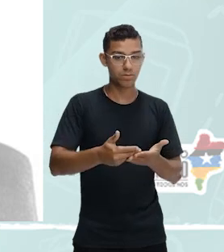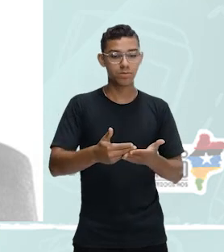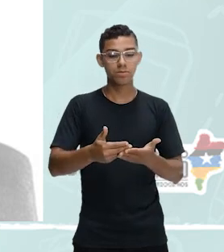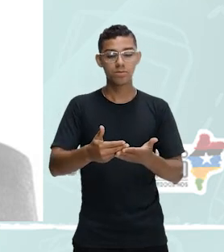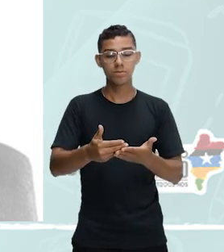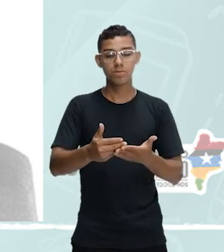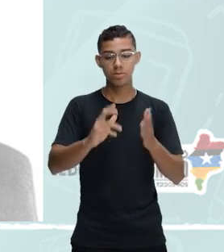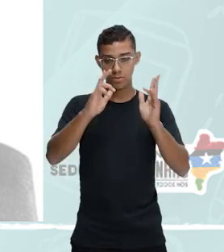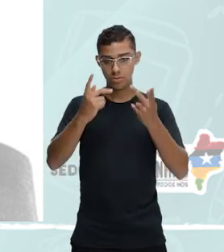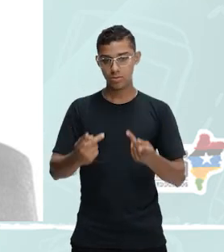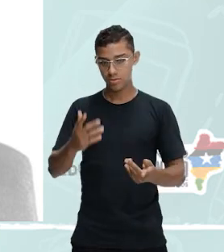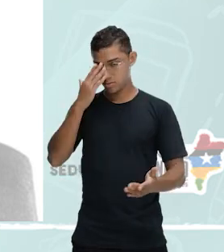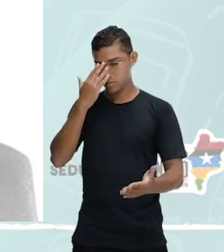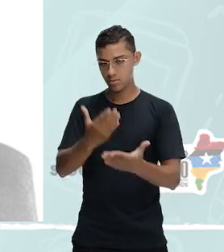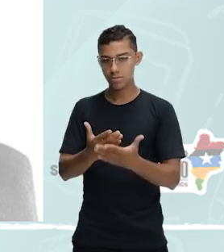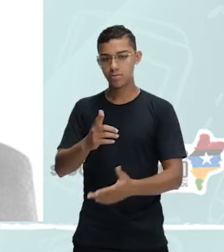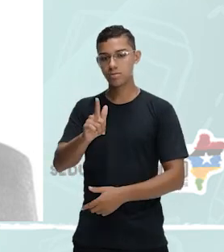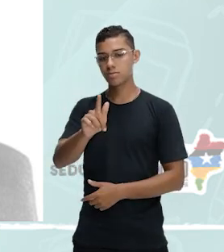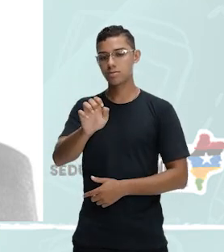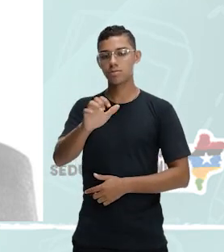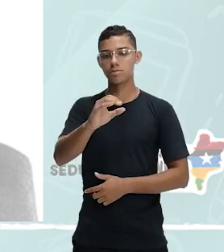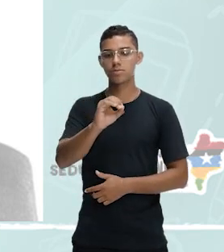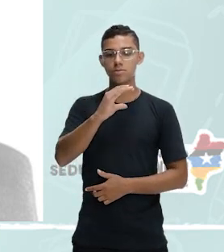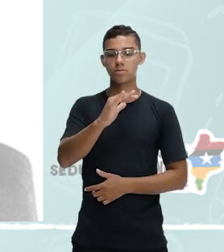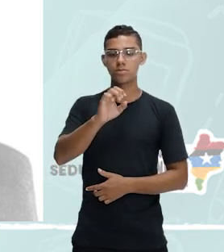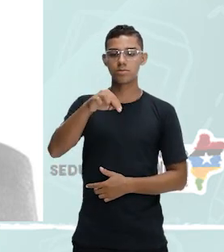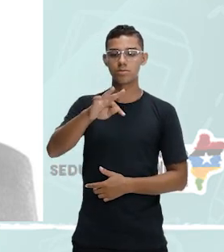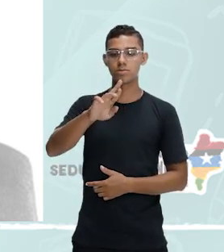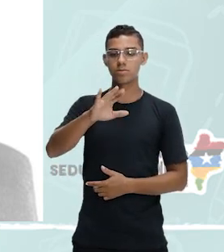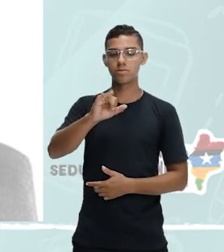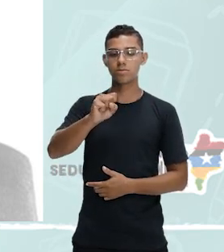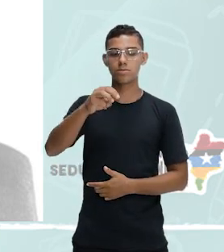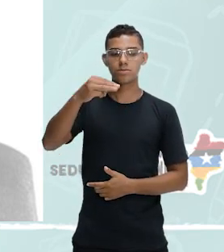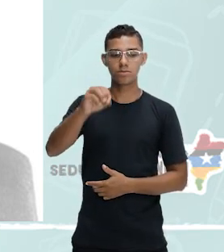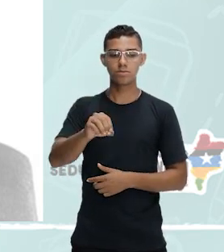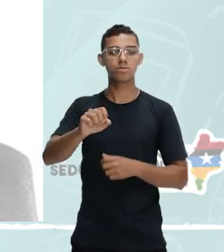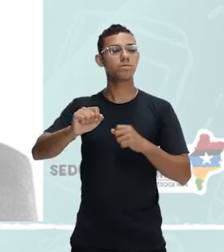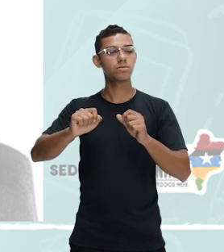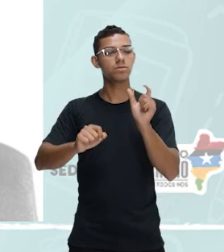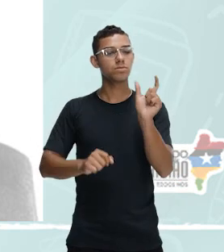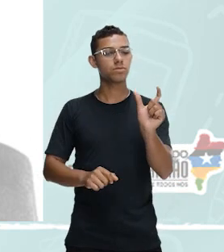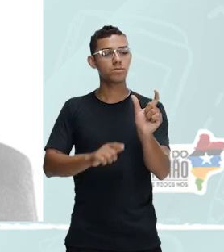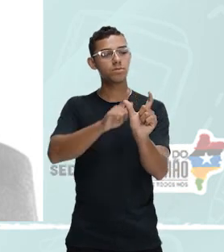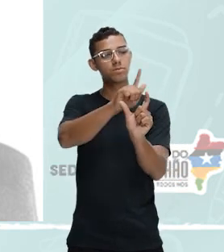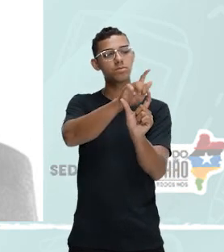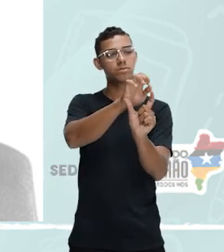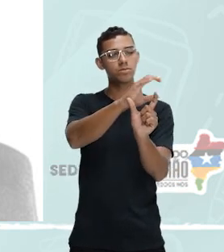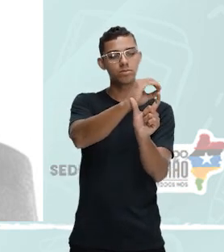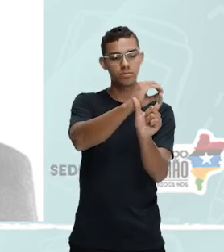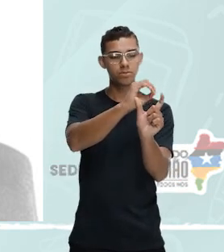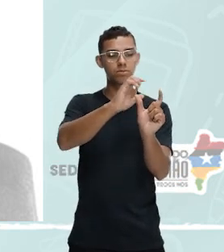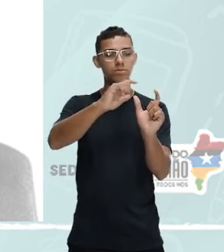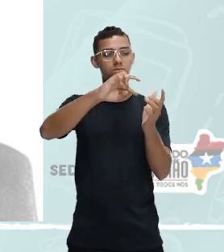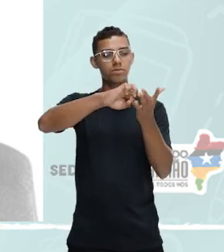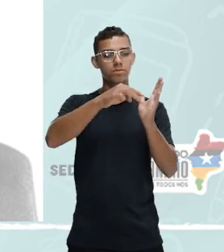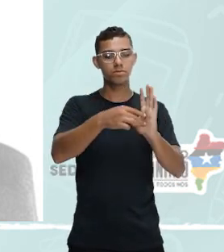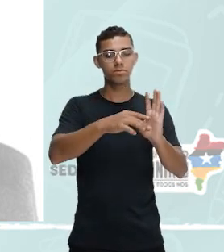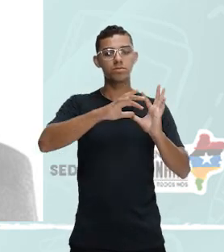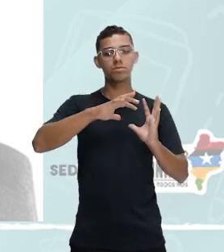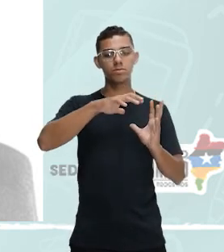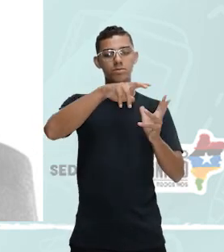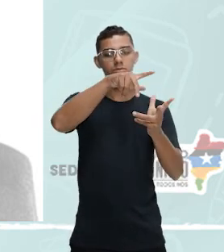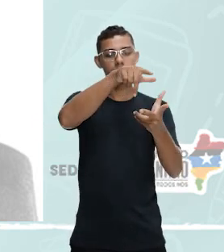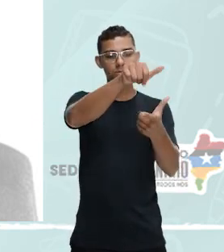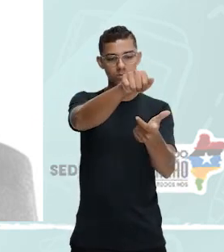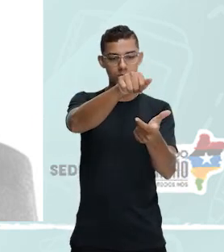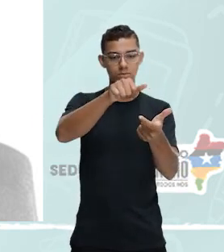a humanidade acreditou no geocentrismo, né? Lembrando que geocentrismo, né, a palavra geocentrismo, vem